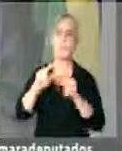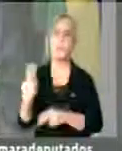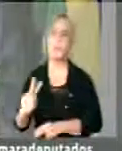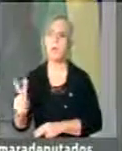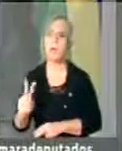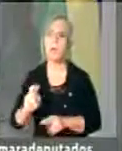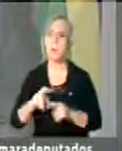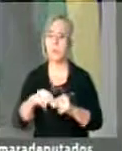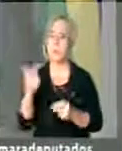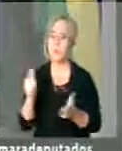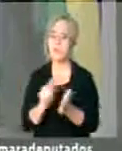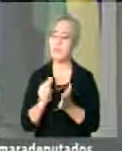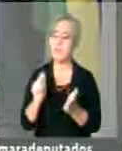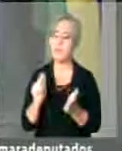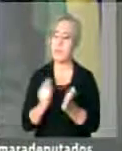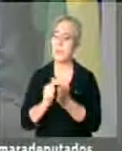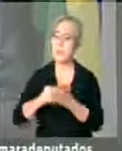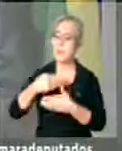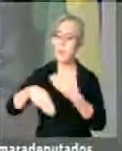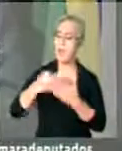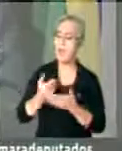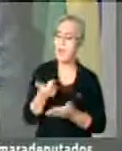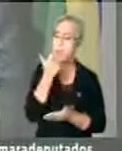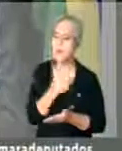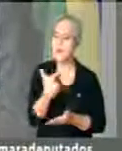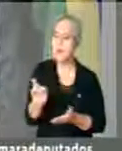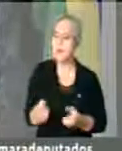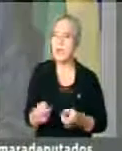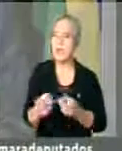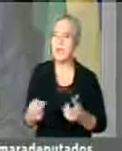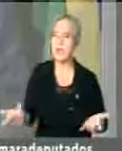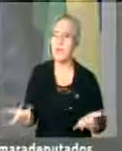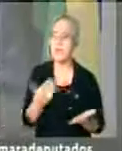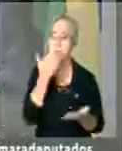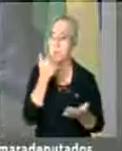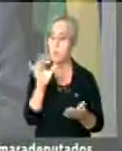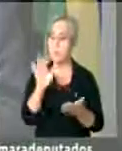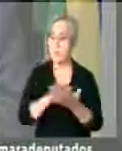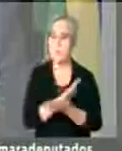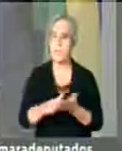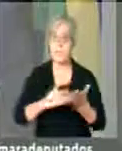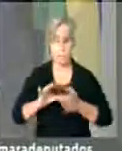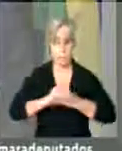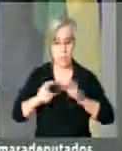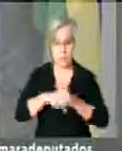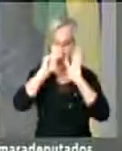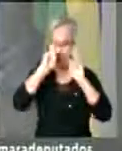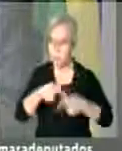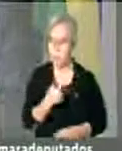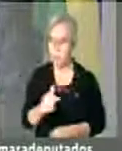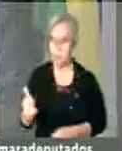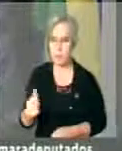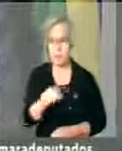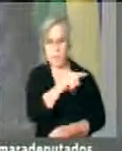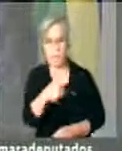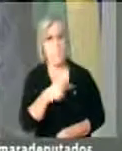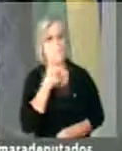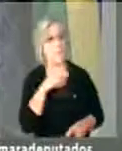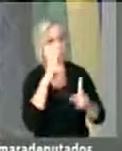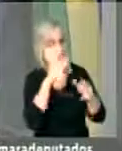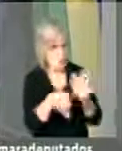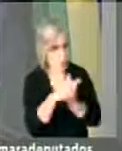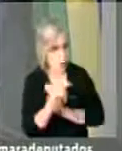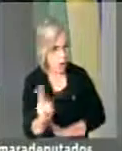papel higiênico para vender no supermercado. Na Venezuela, onde não tem comida, não tem liberdade. O desejo de vocês era